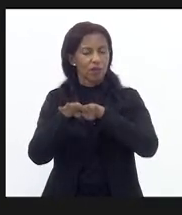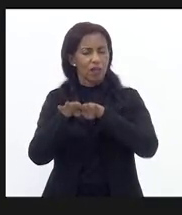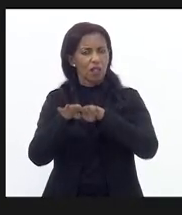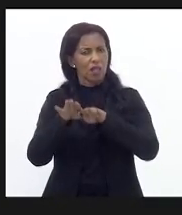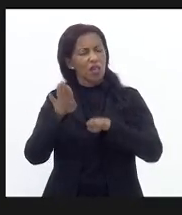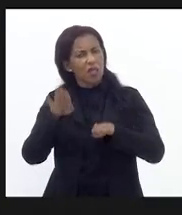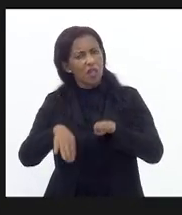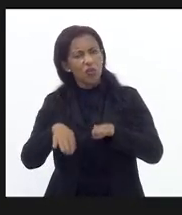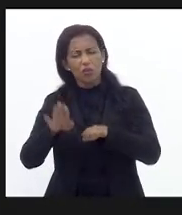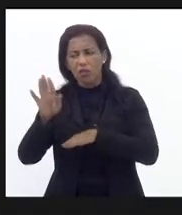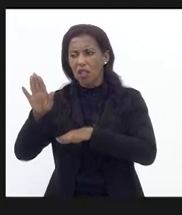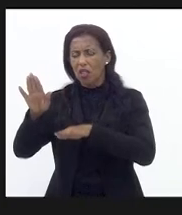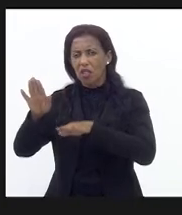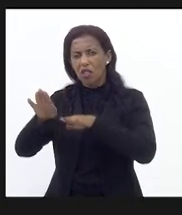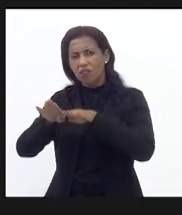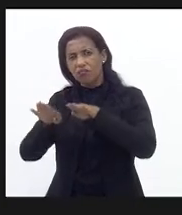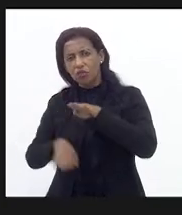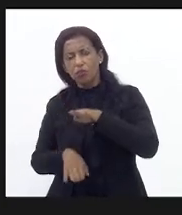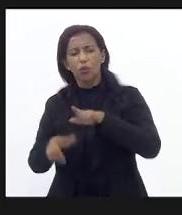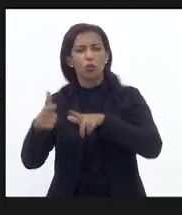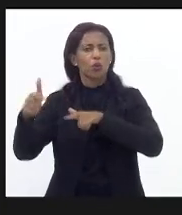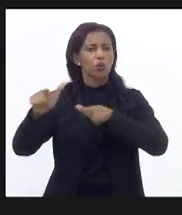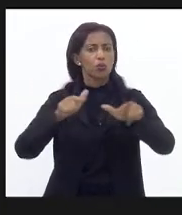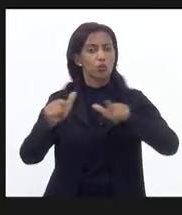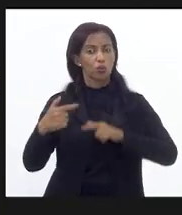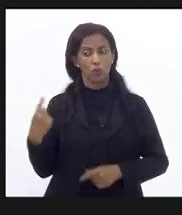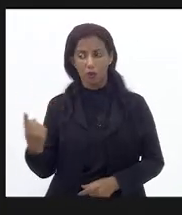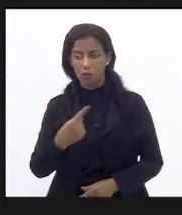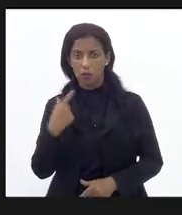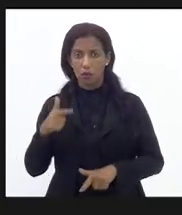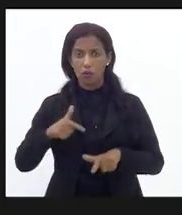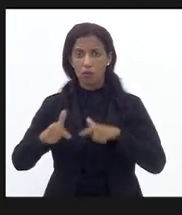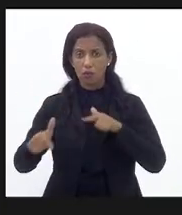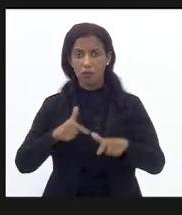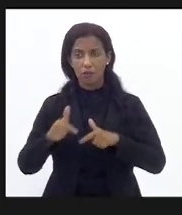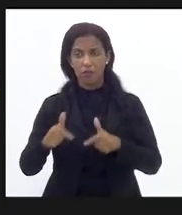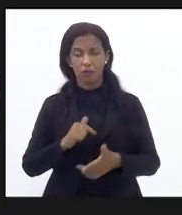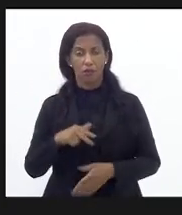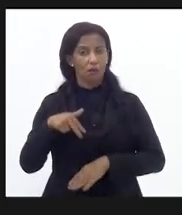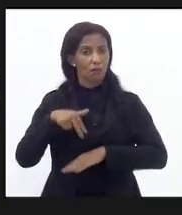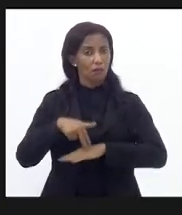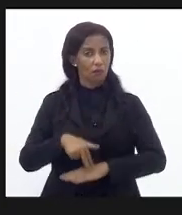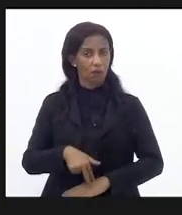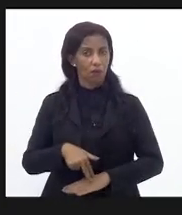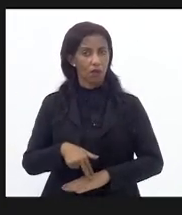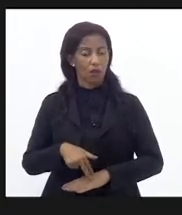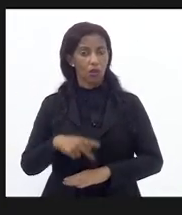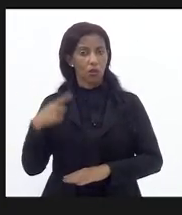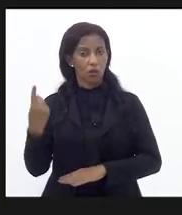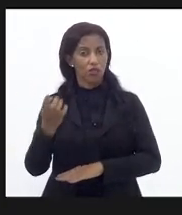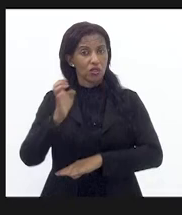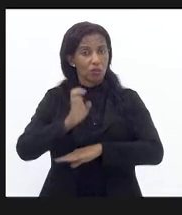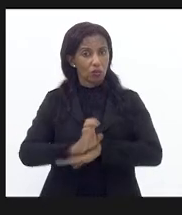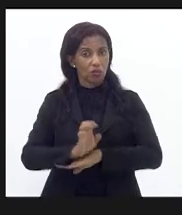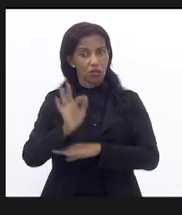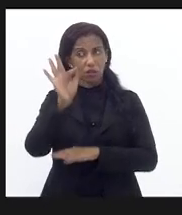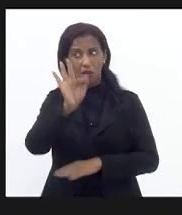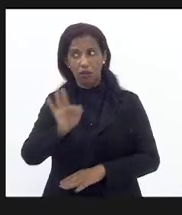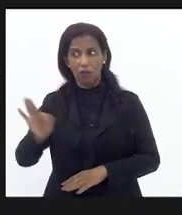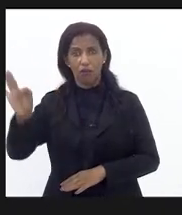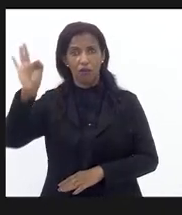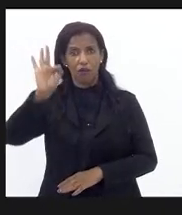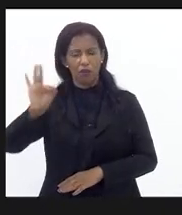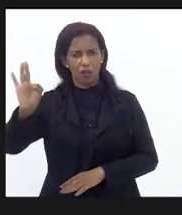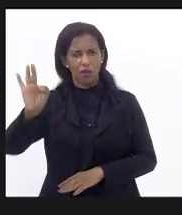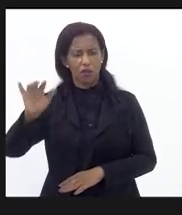sem desmerecer os demais servidores públicos mas nosso serviço é inglório nós estamos no estado da federação onde